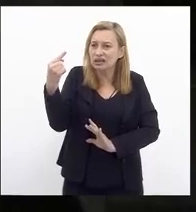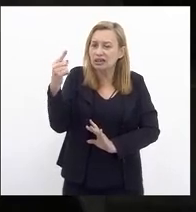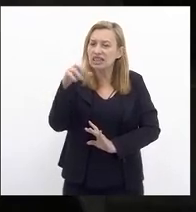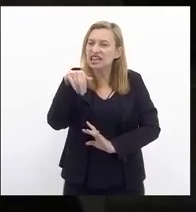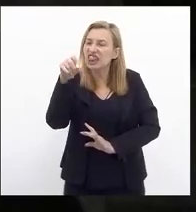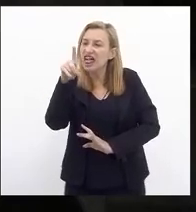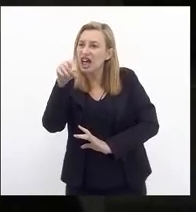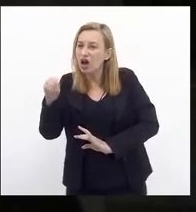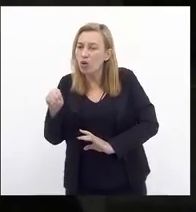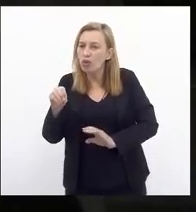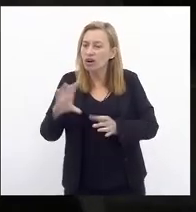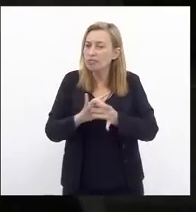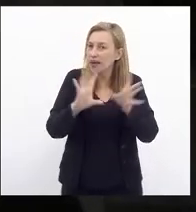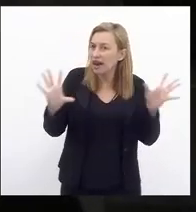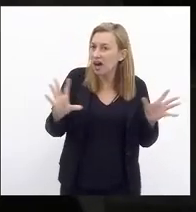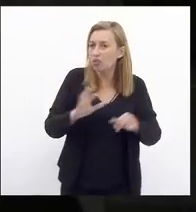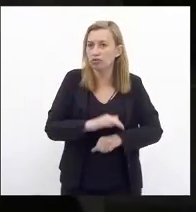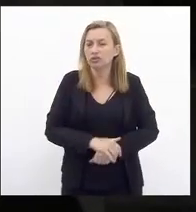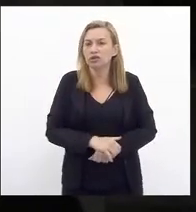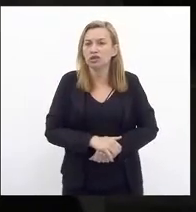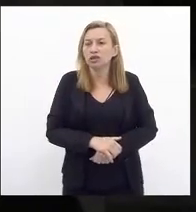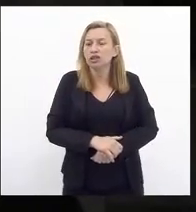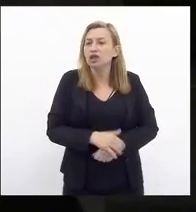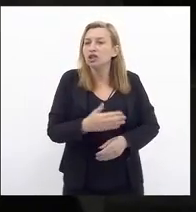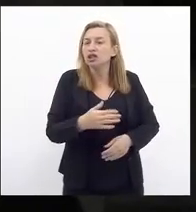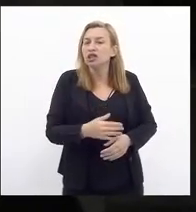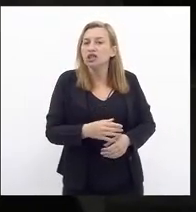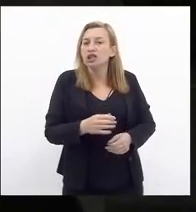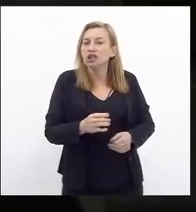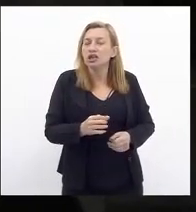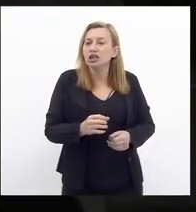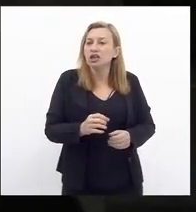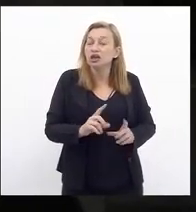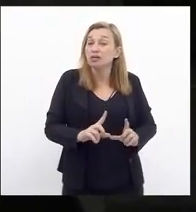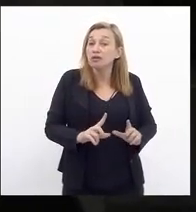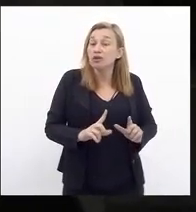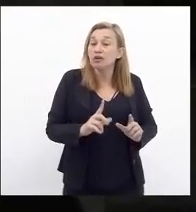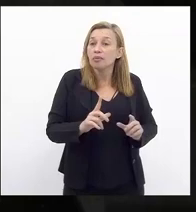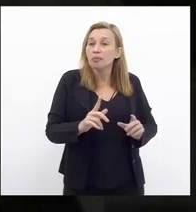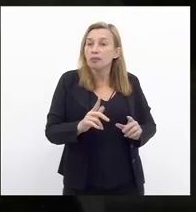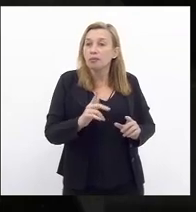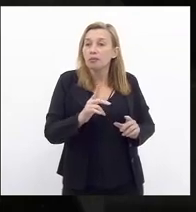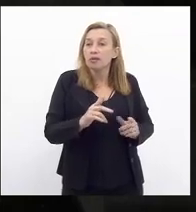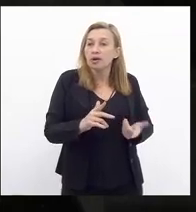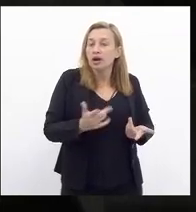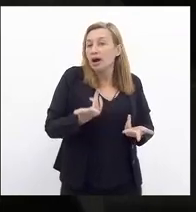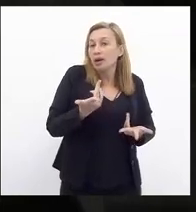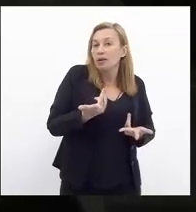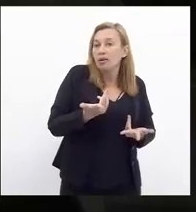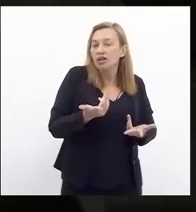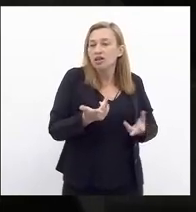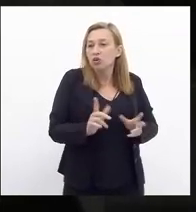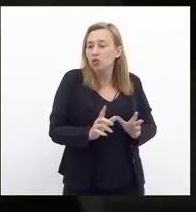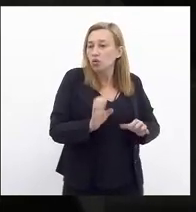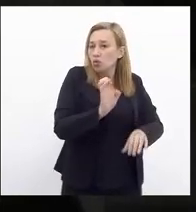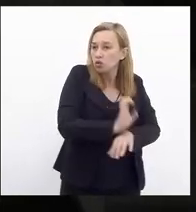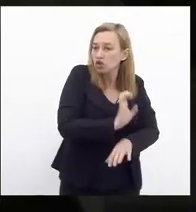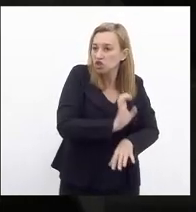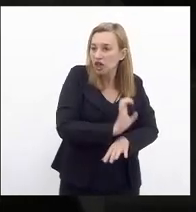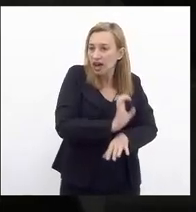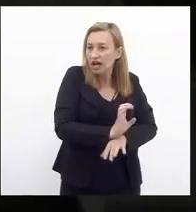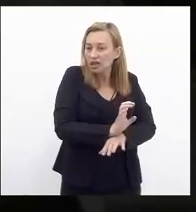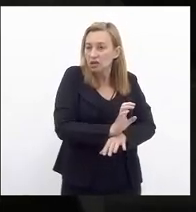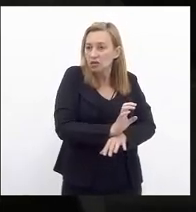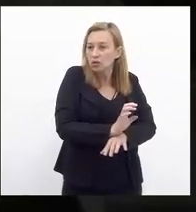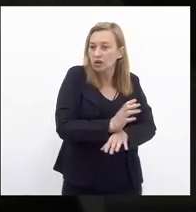neoliberal física lista que trata o estado como se Brasília fosse o agente financeiro internacional enquanto